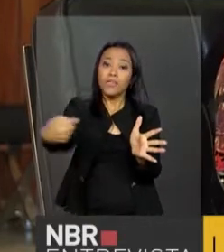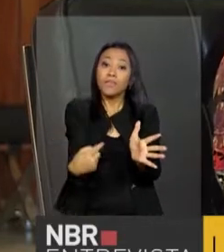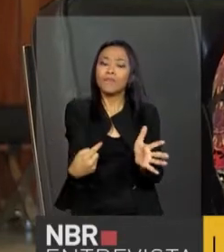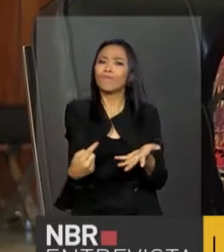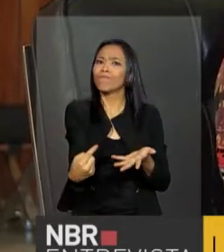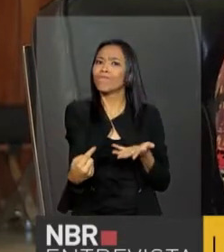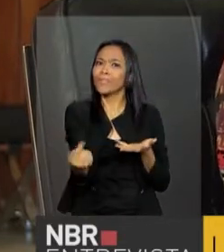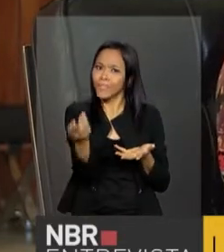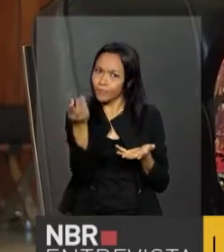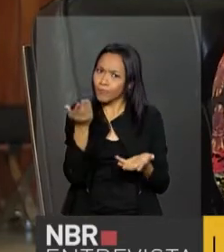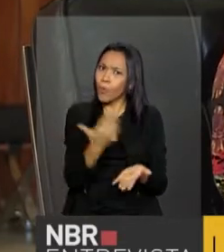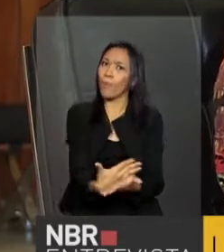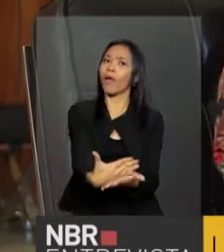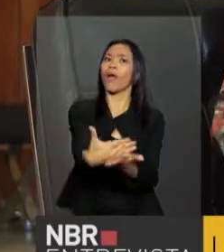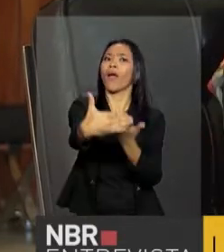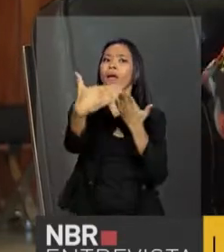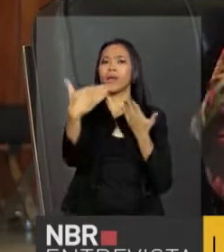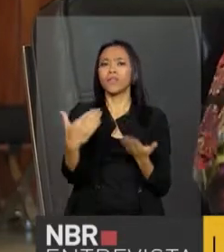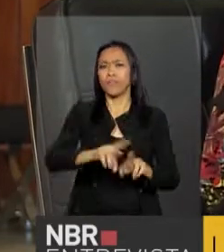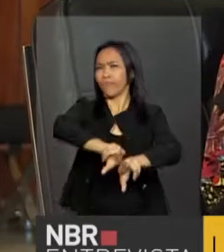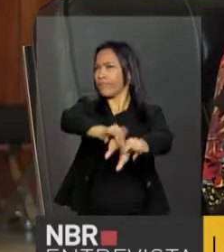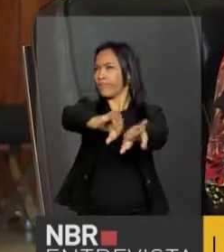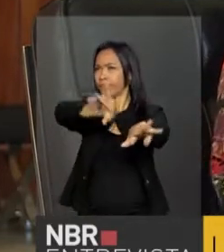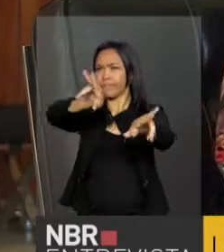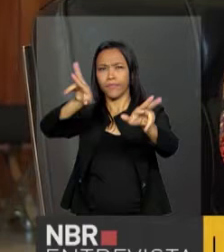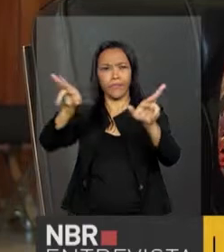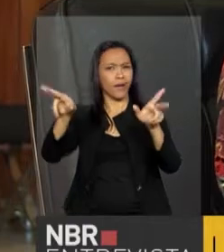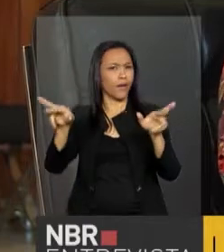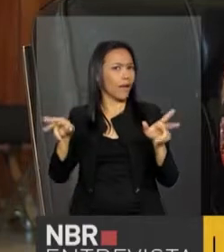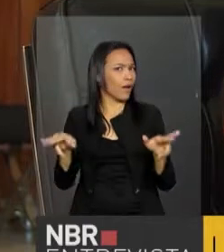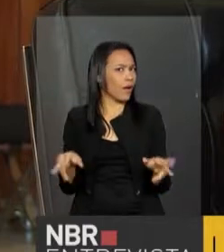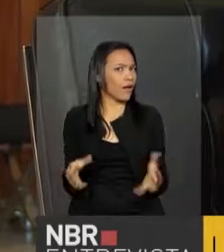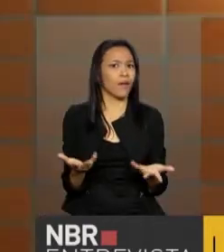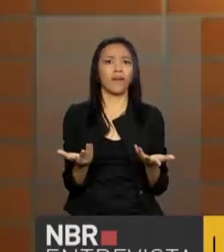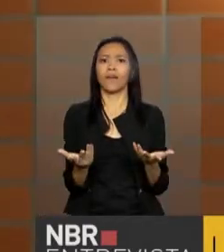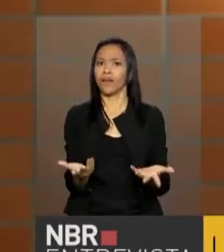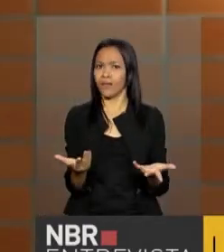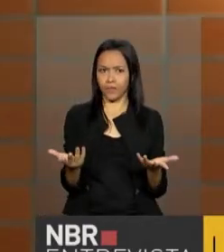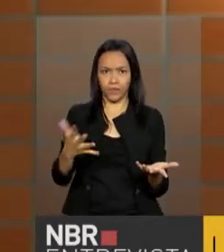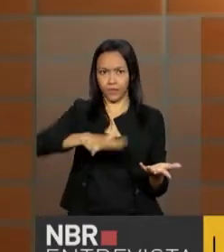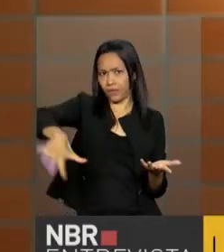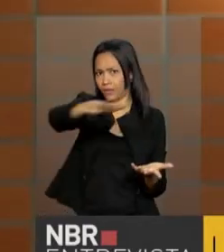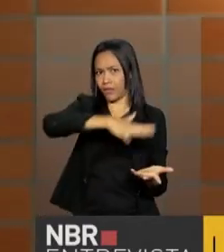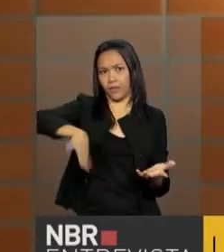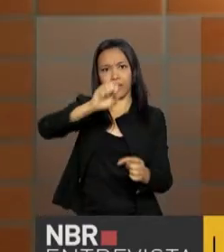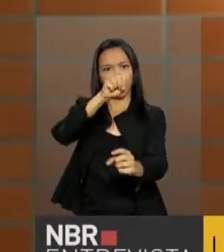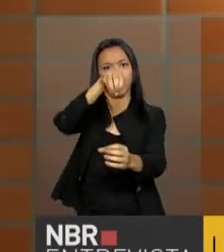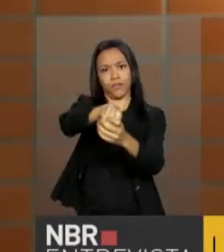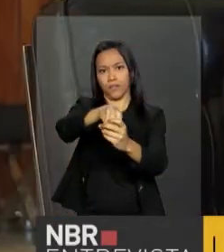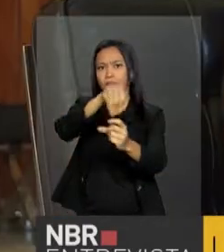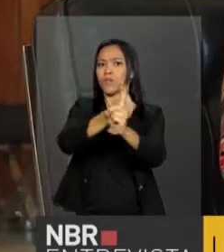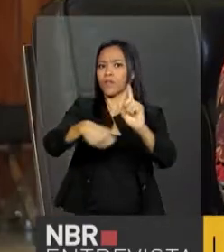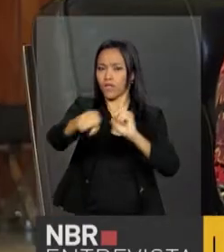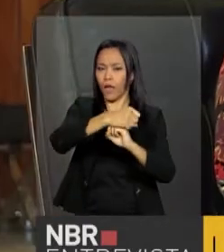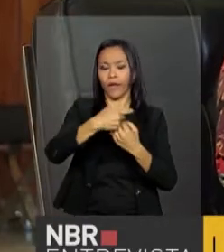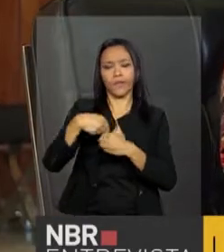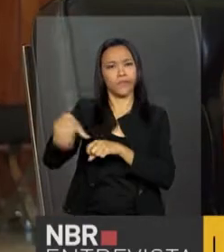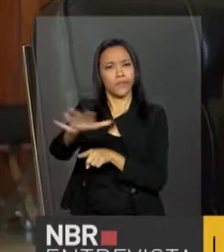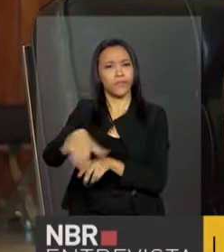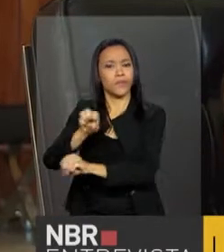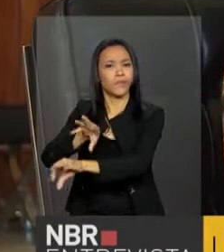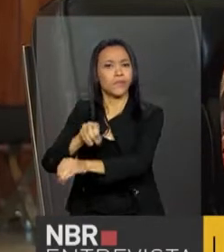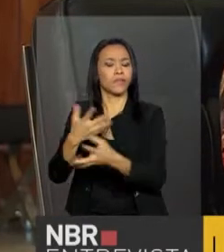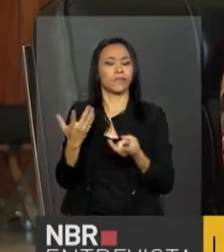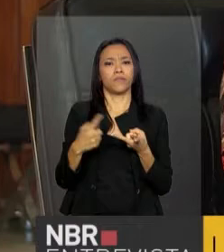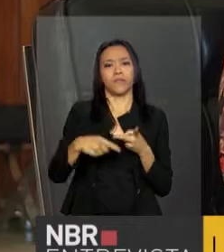implantada nos mais diversos recursos, nas mais diversas manifestações sociais. Na educação,